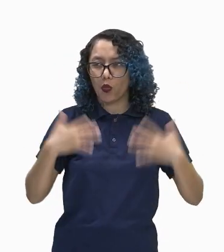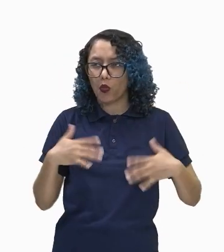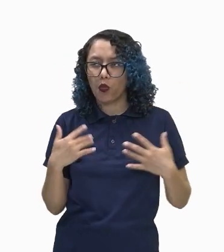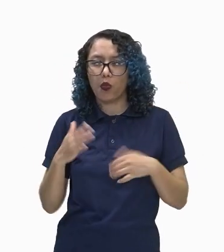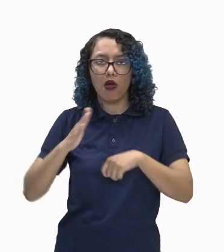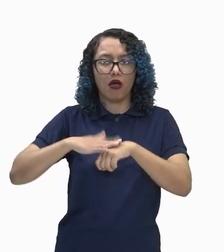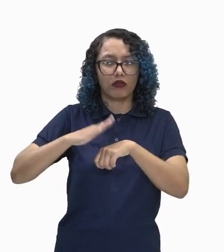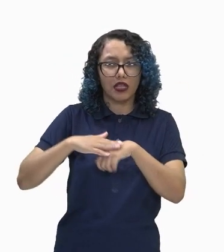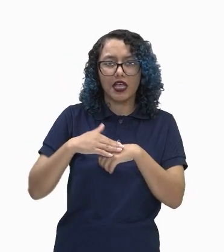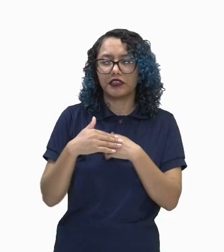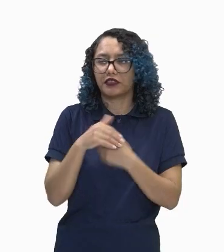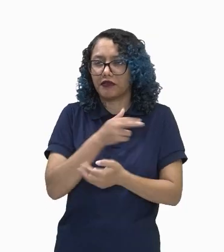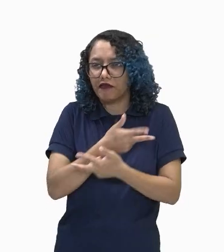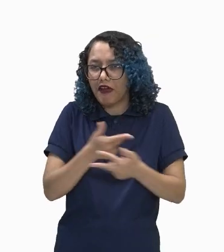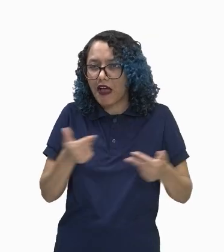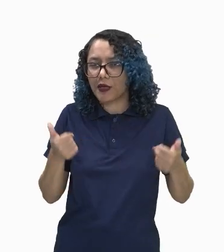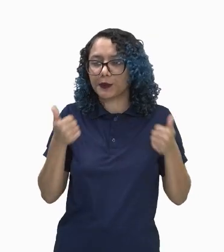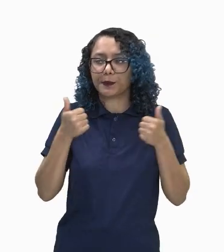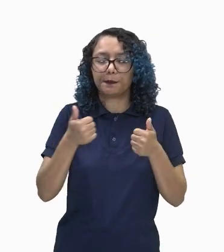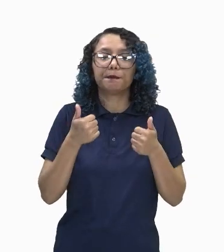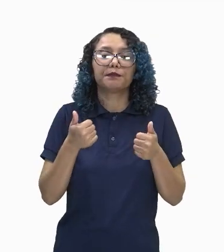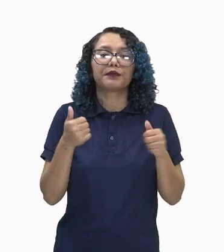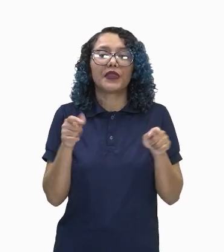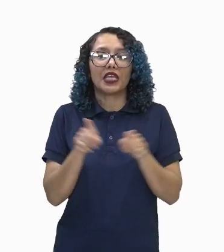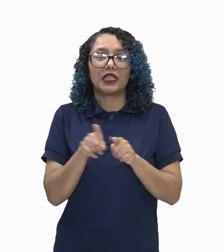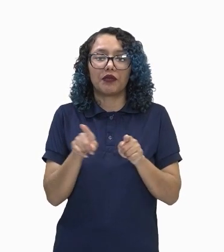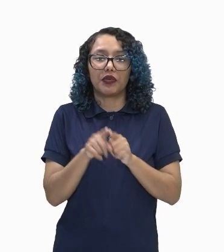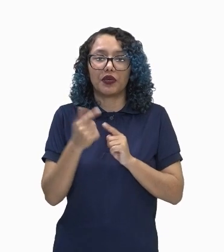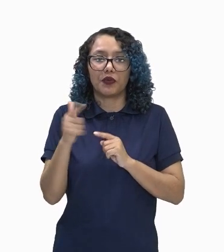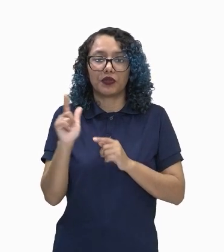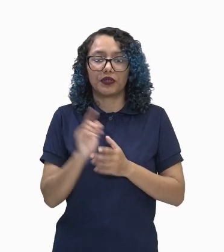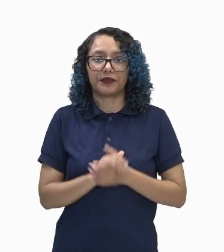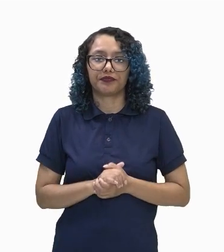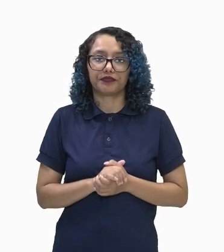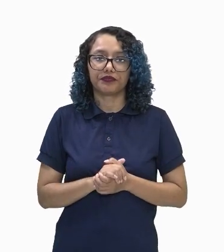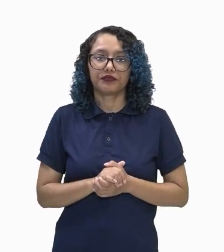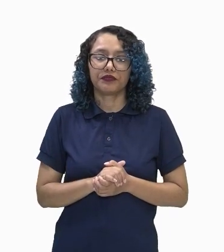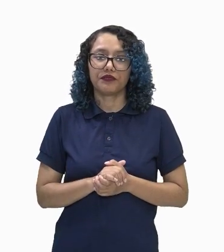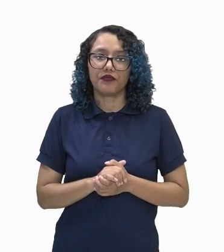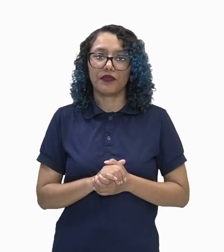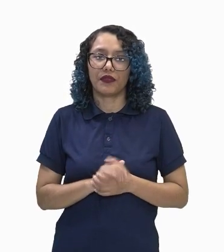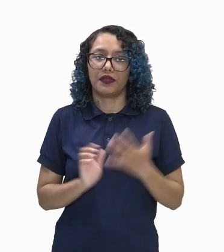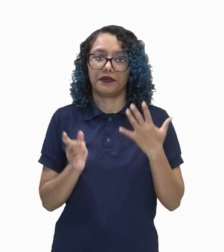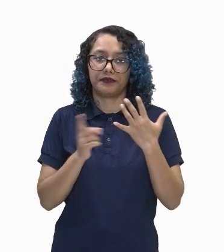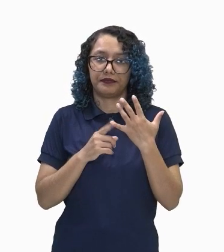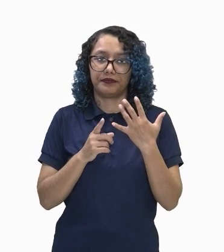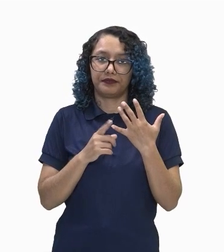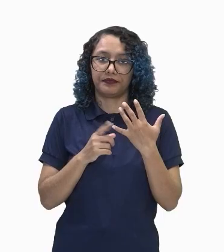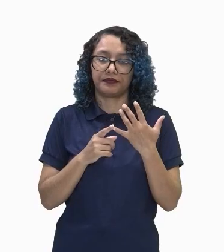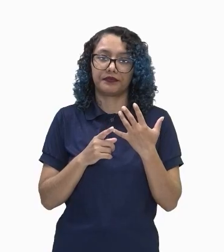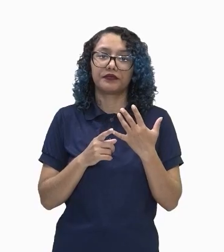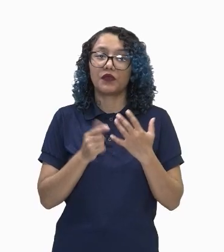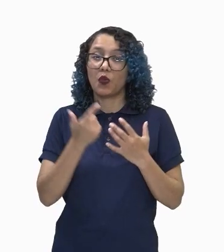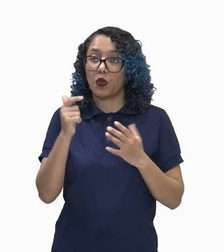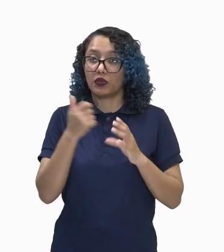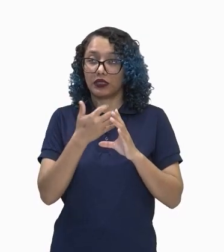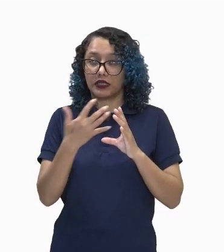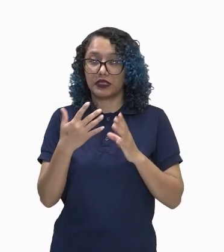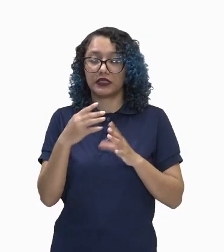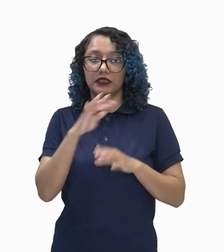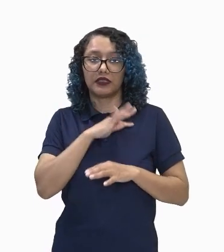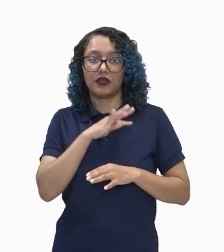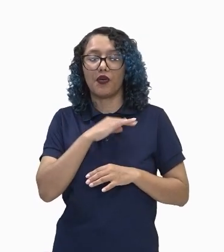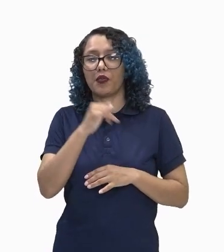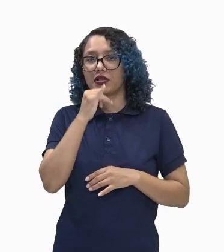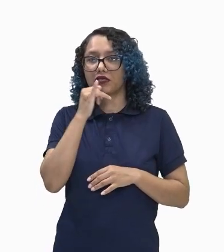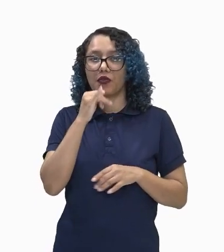diante, ok? Além disso, mais alguns aspectos técnicos. Por exemplo, a trilha sonora,